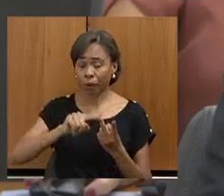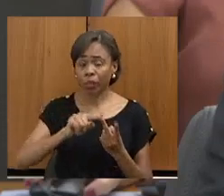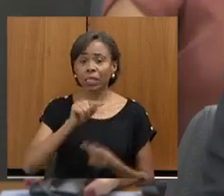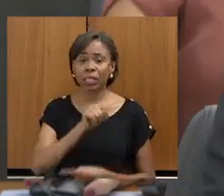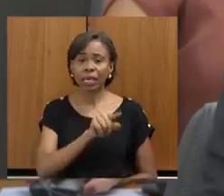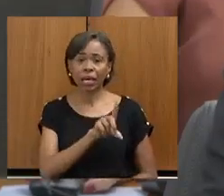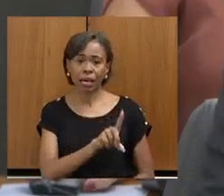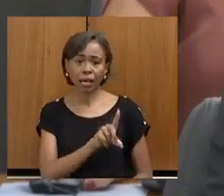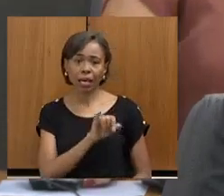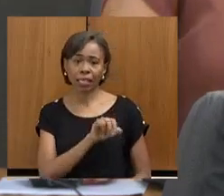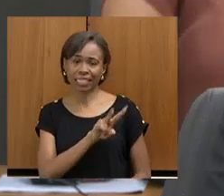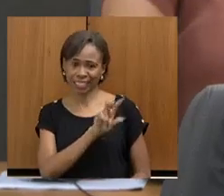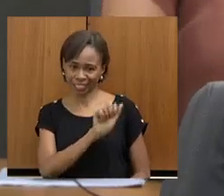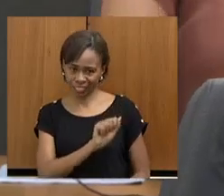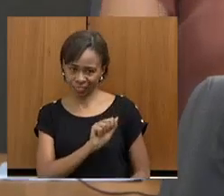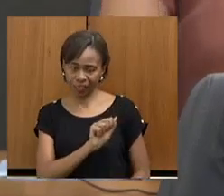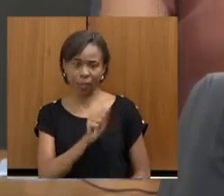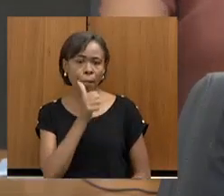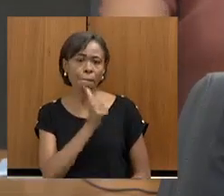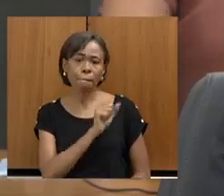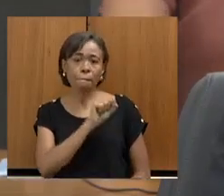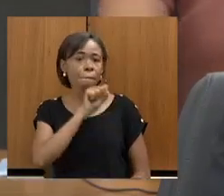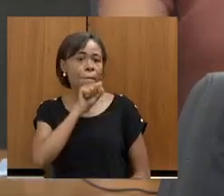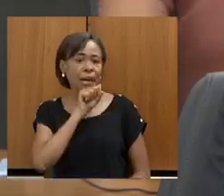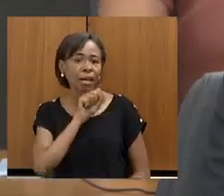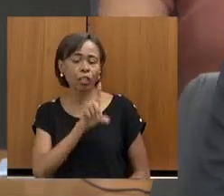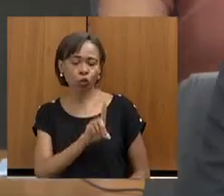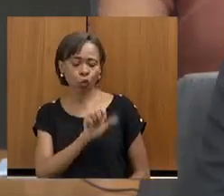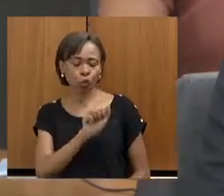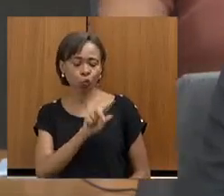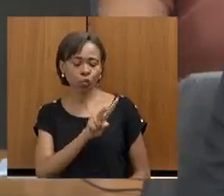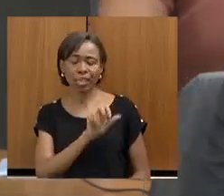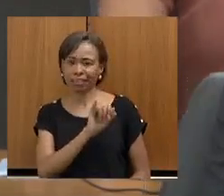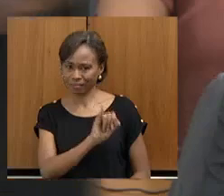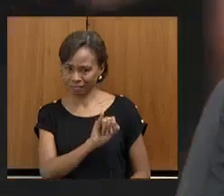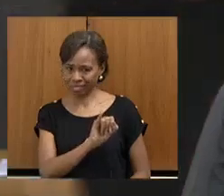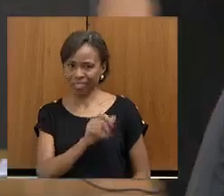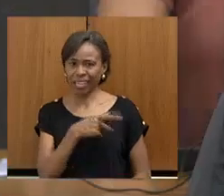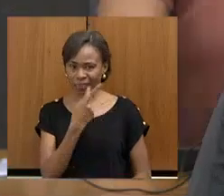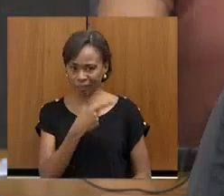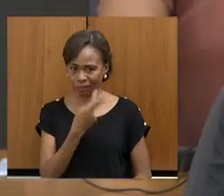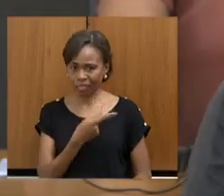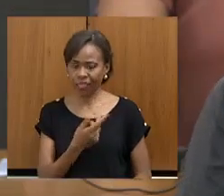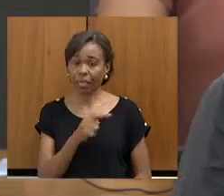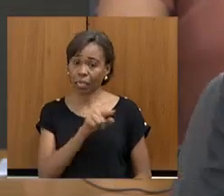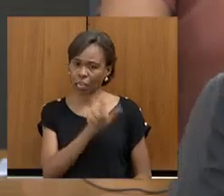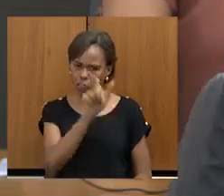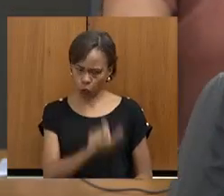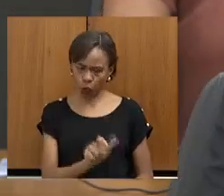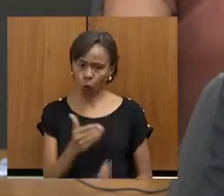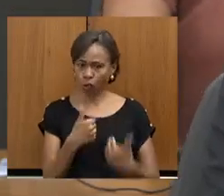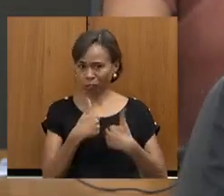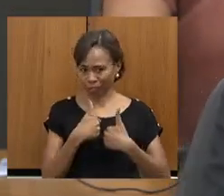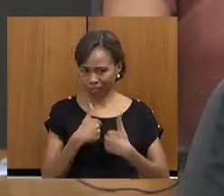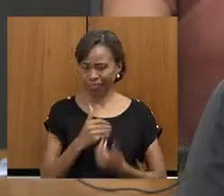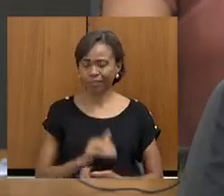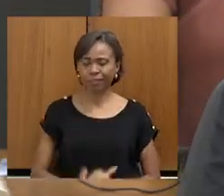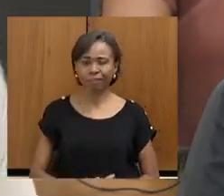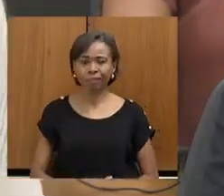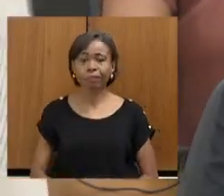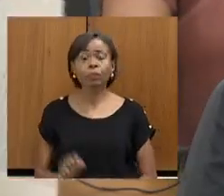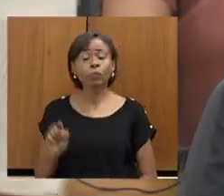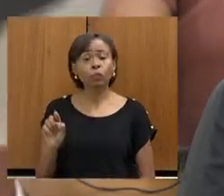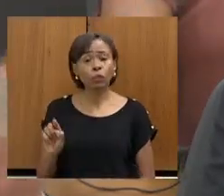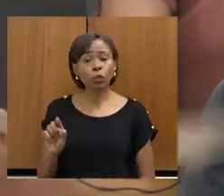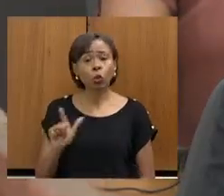Pimenta Magalhães, que é a mãe do Davi, o menino autista. A mãe